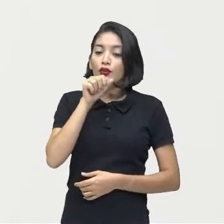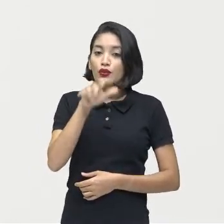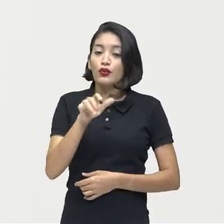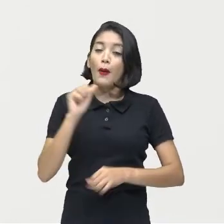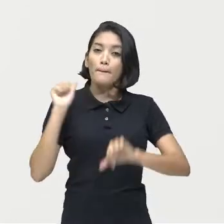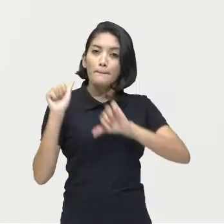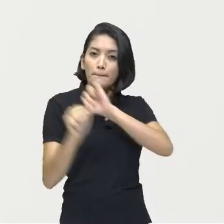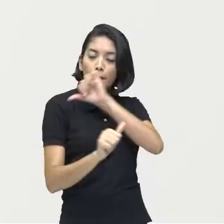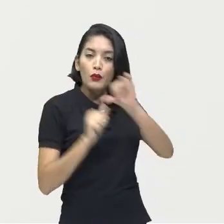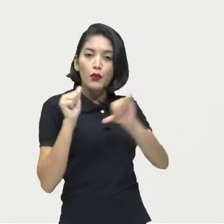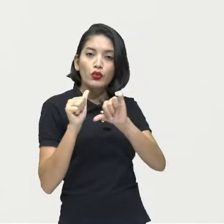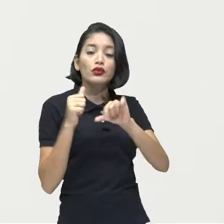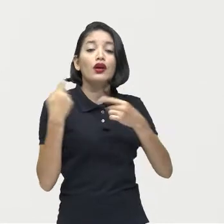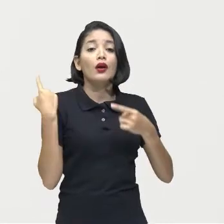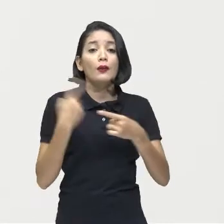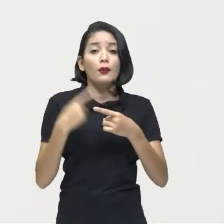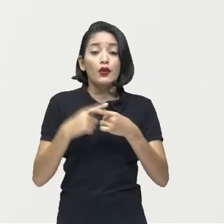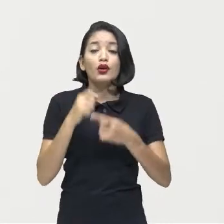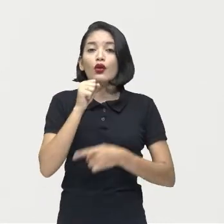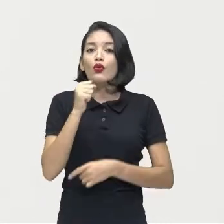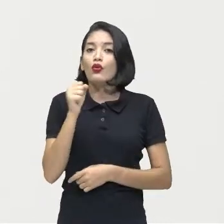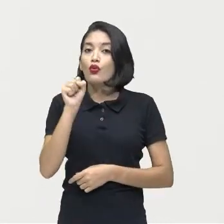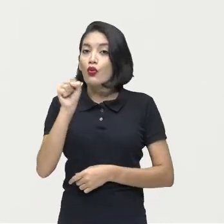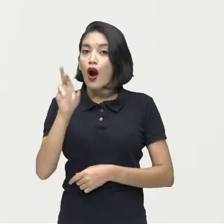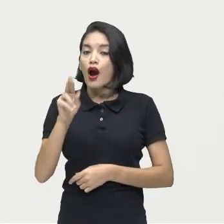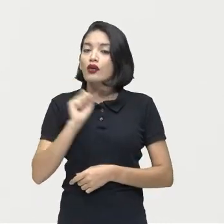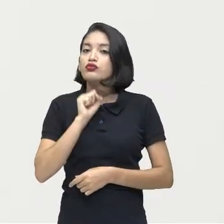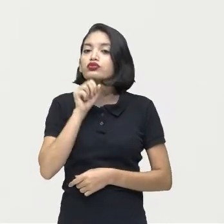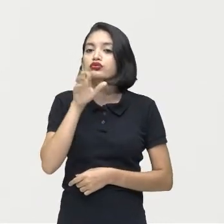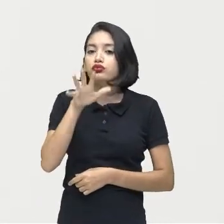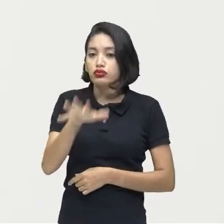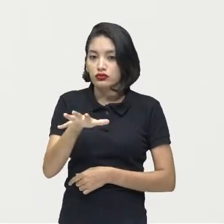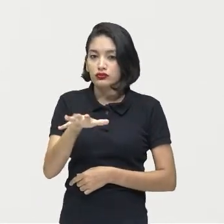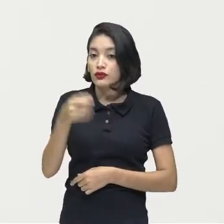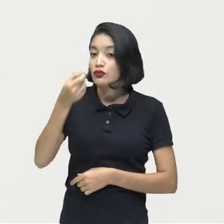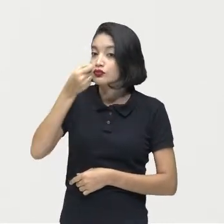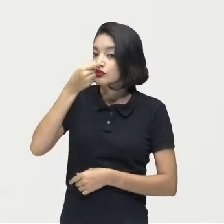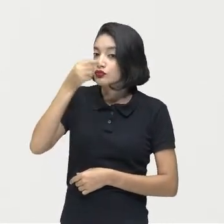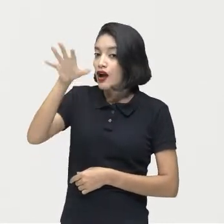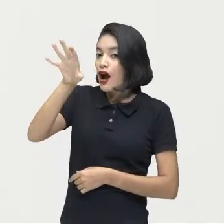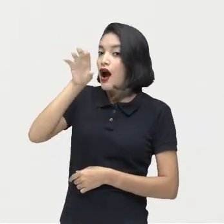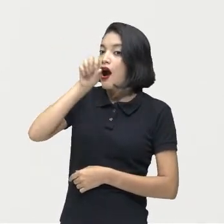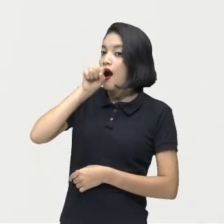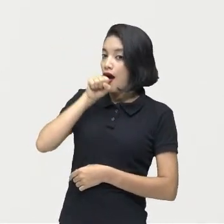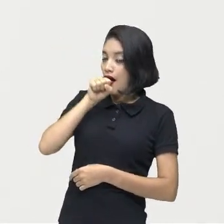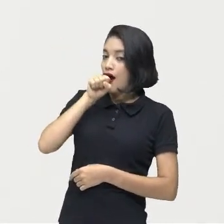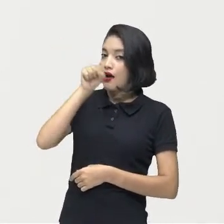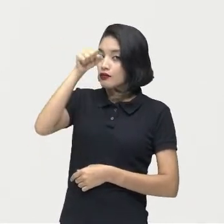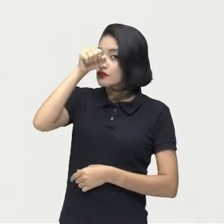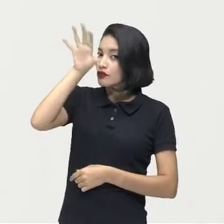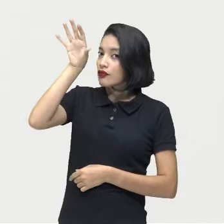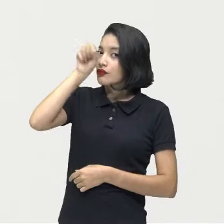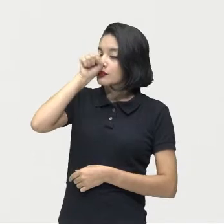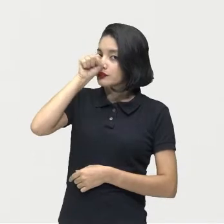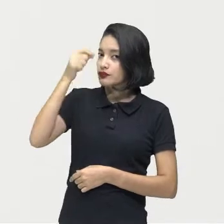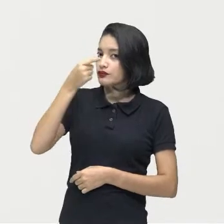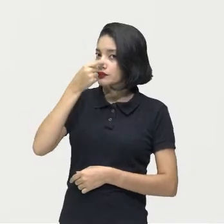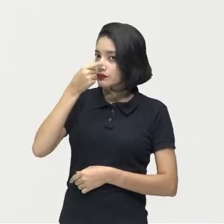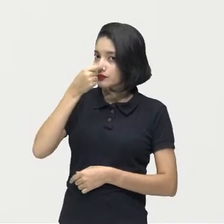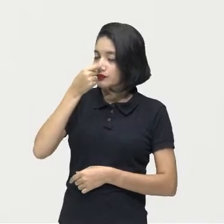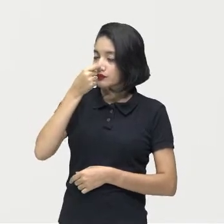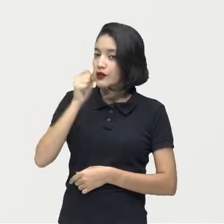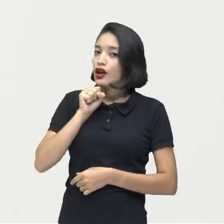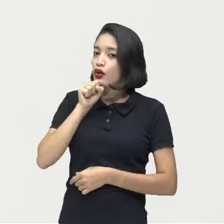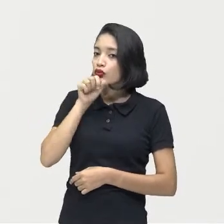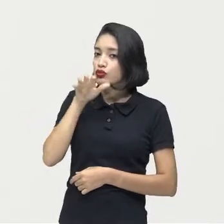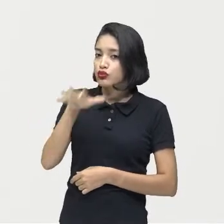inverso, porque o ar ele também sai, tá? Então, esse é o caminho que o ar vai percorrer. Na entrada e